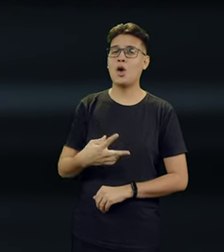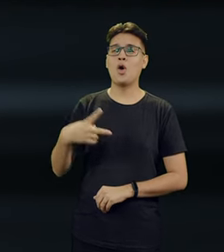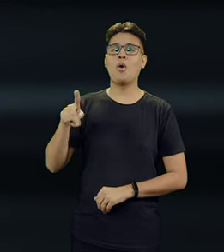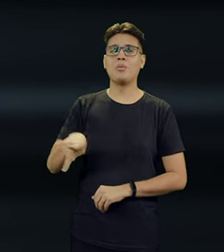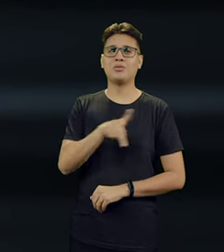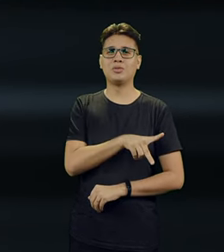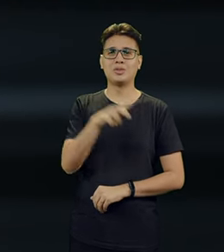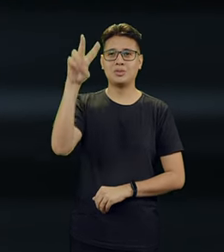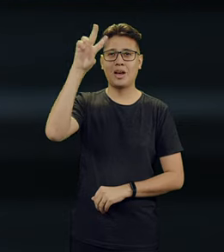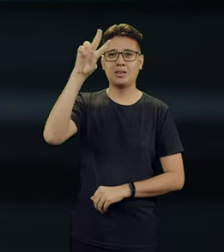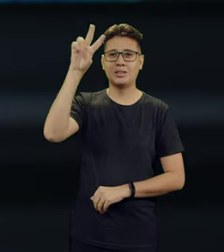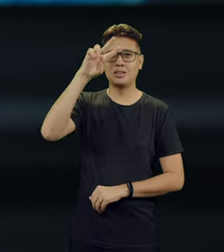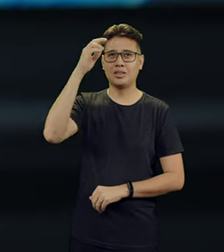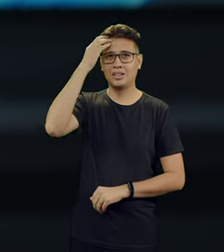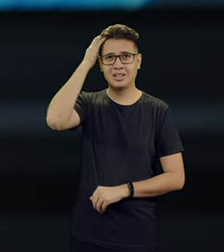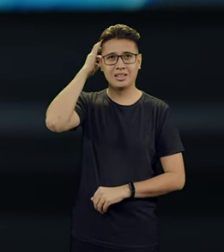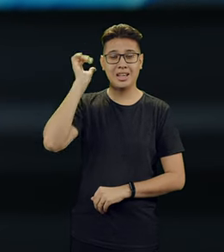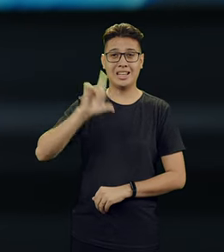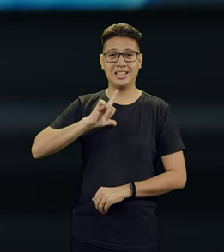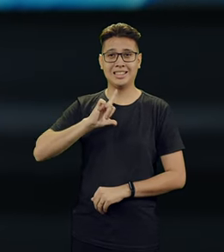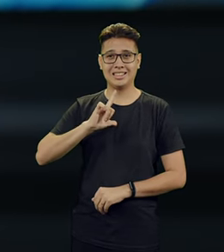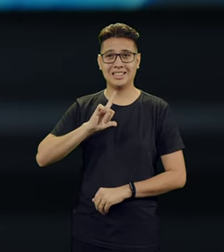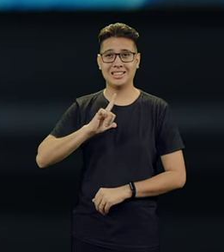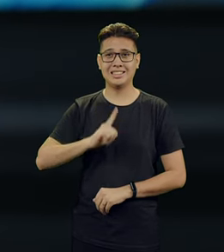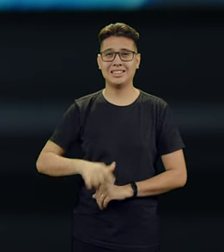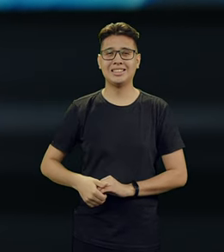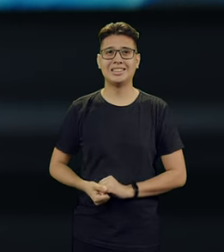história. Tem algum?